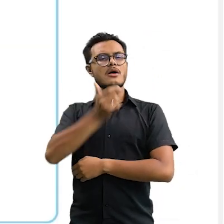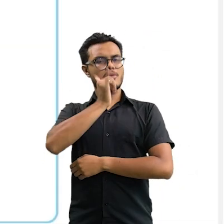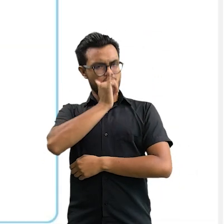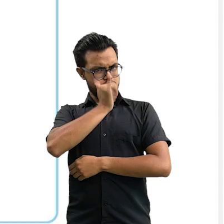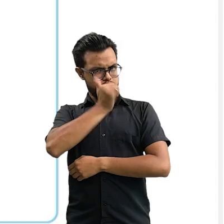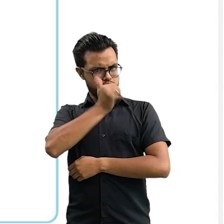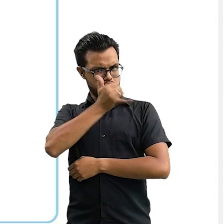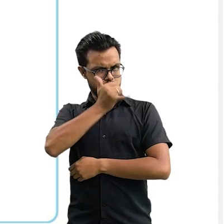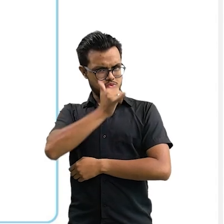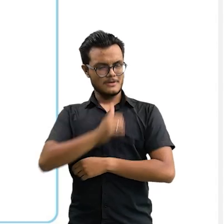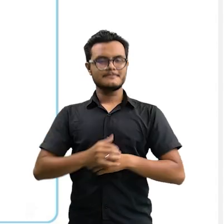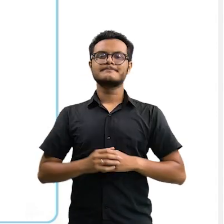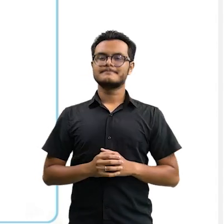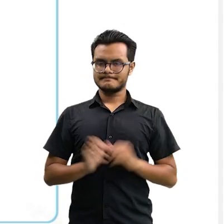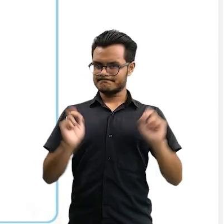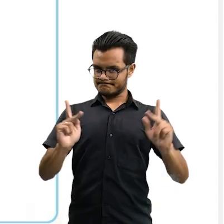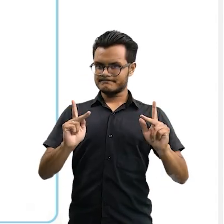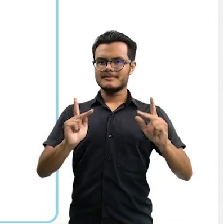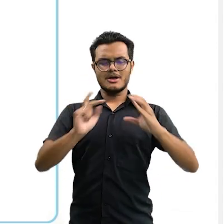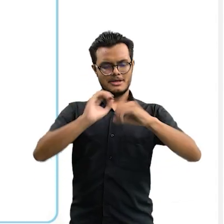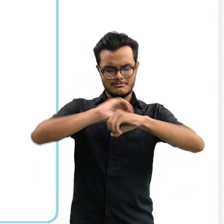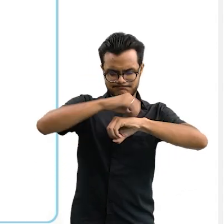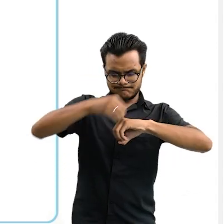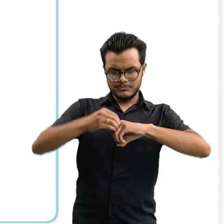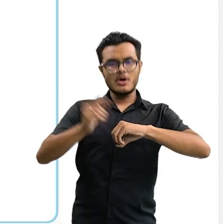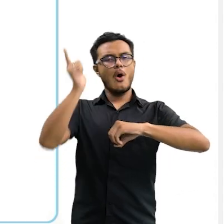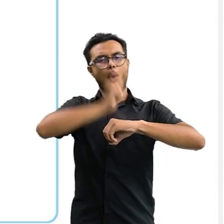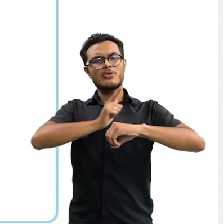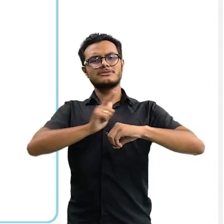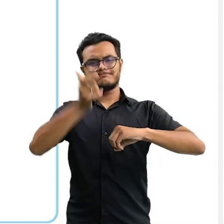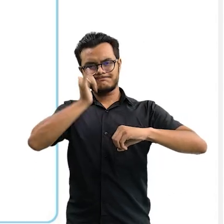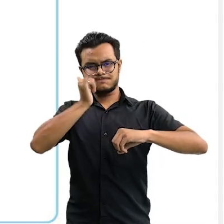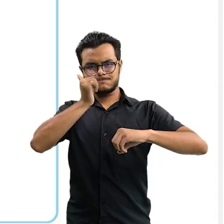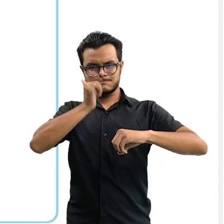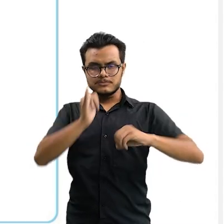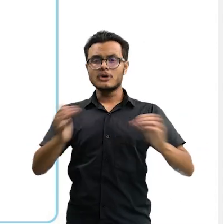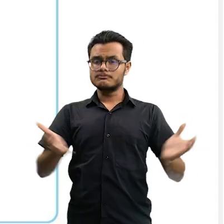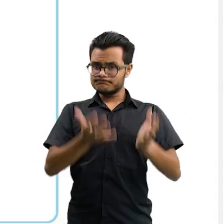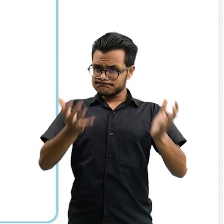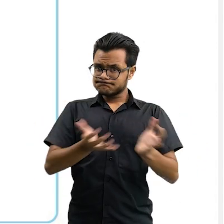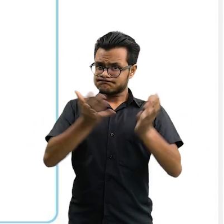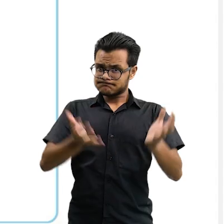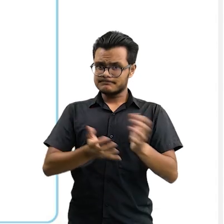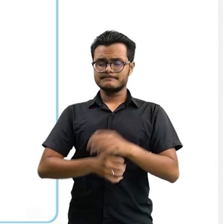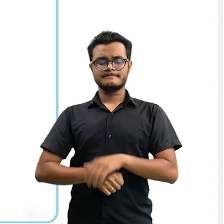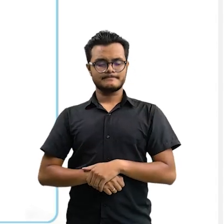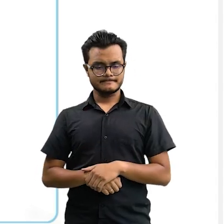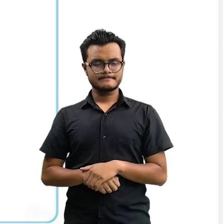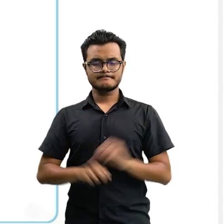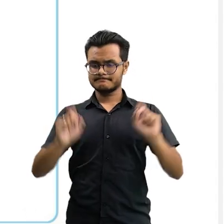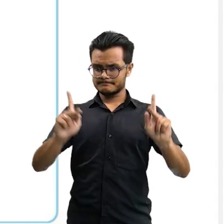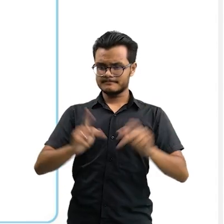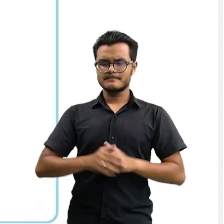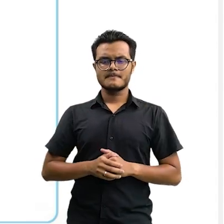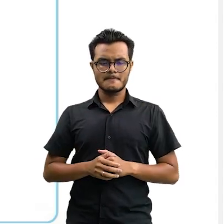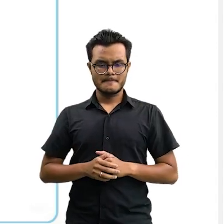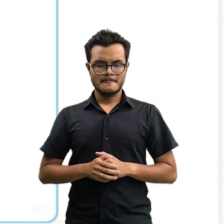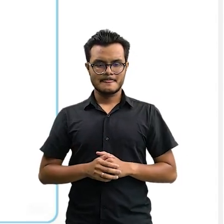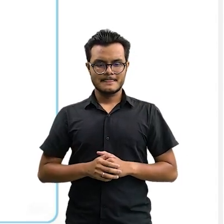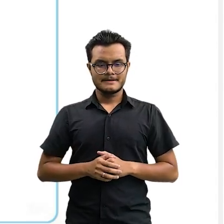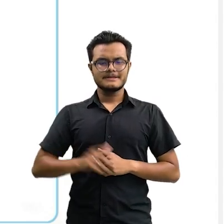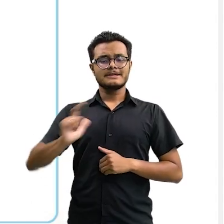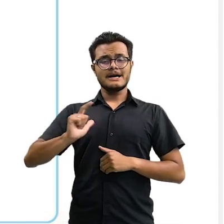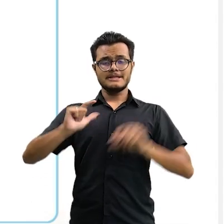nosso neurônio vai usar para poder gastar e transmitir o impulso nervoso. Beleza? E aí você chega nele,